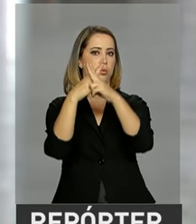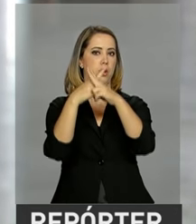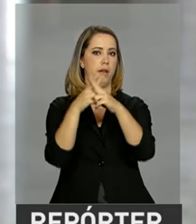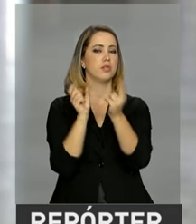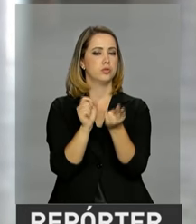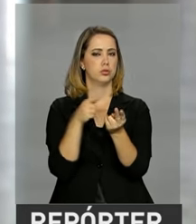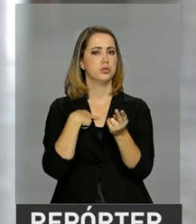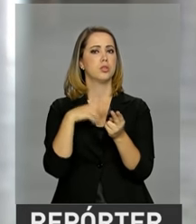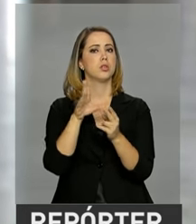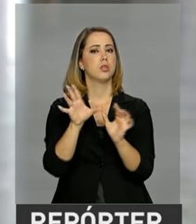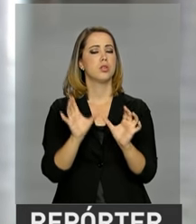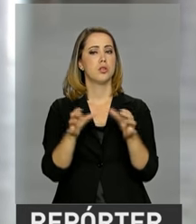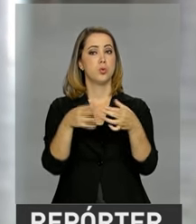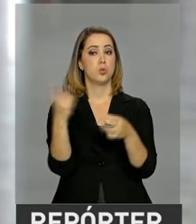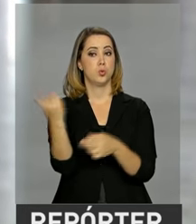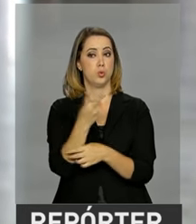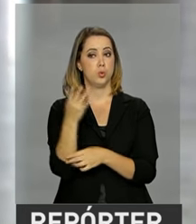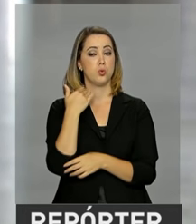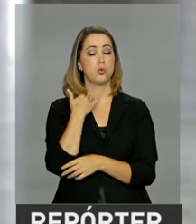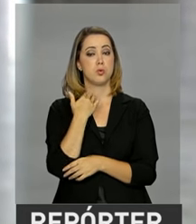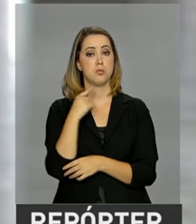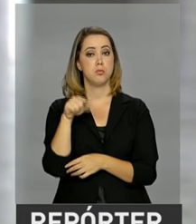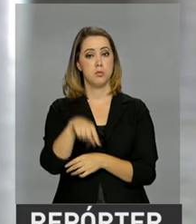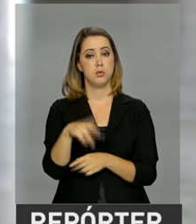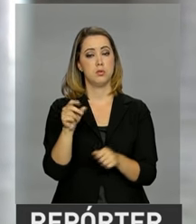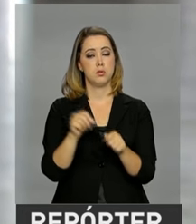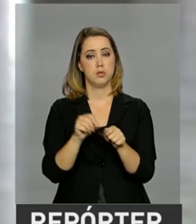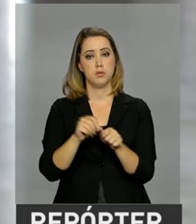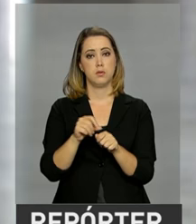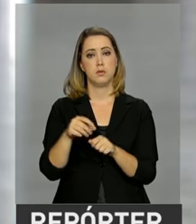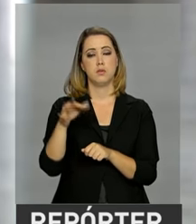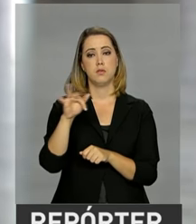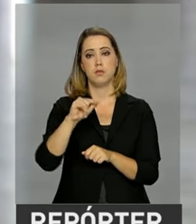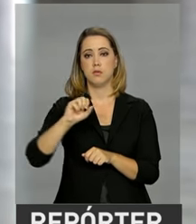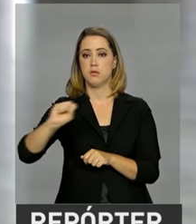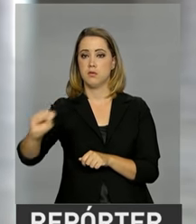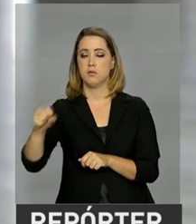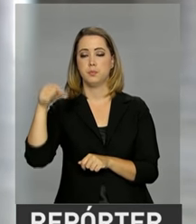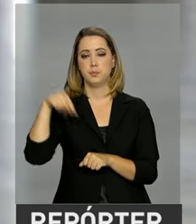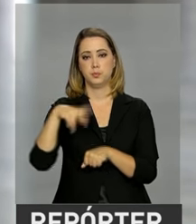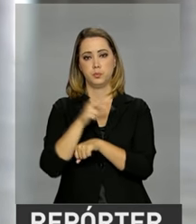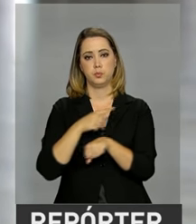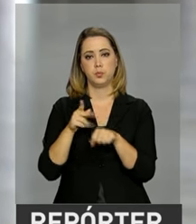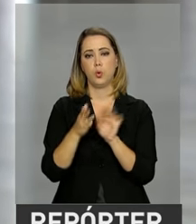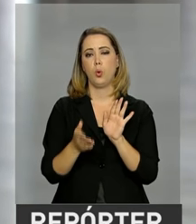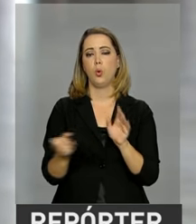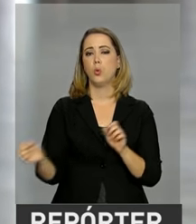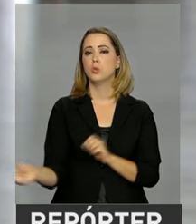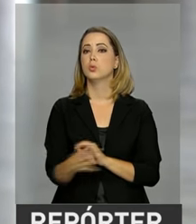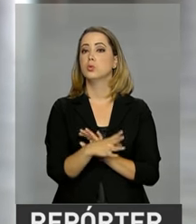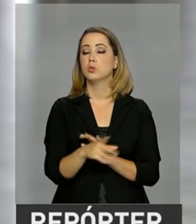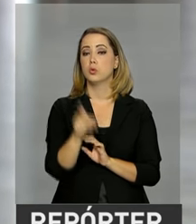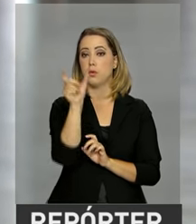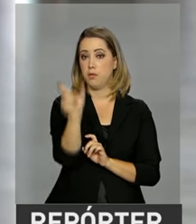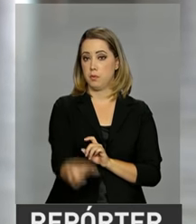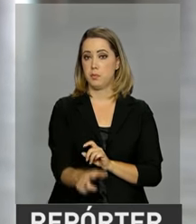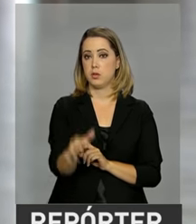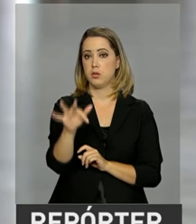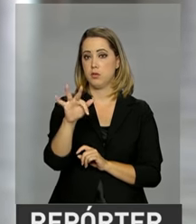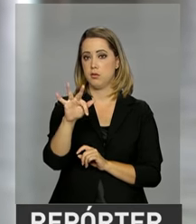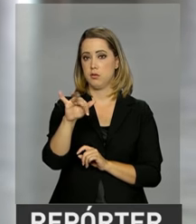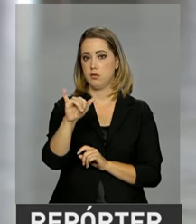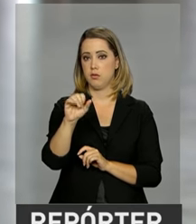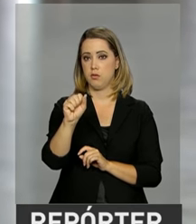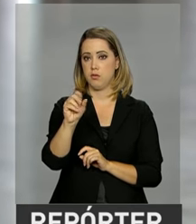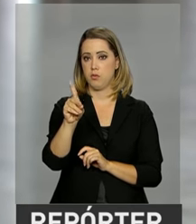instituições que promovem o fi no país e apresentar os dados desse novo fiador só depois dessa